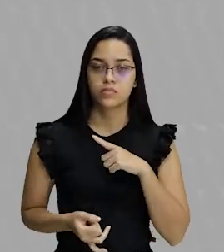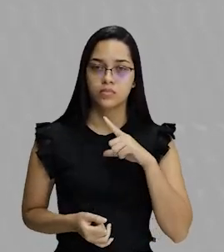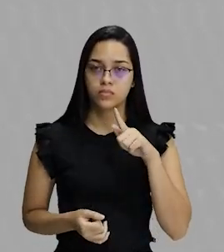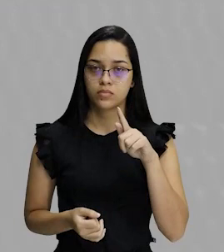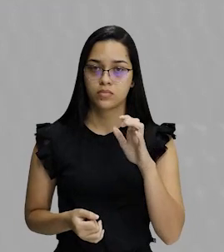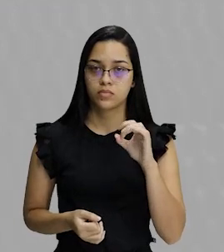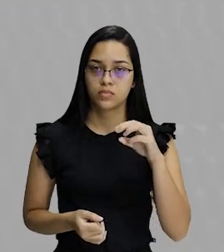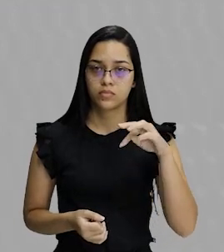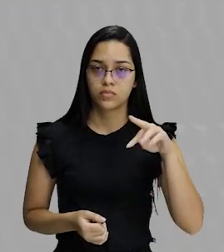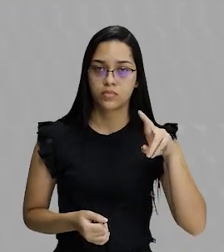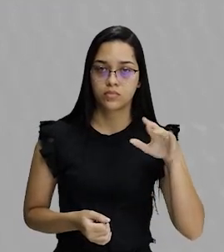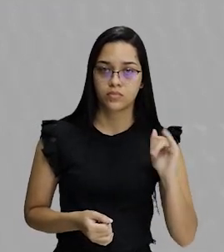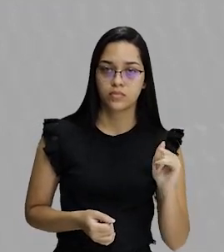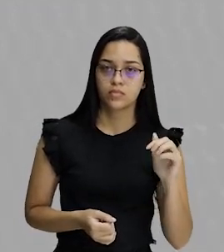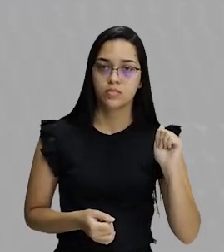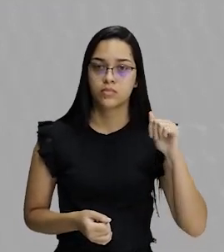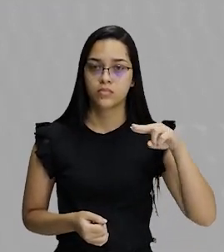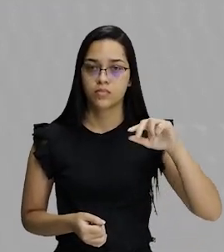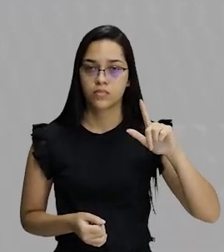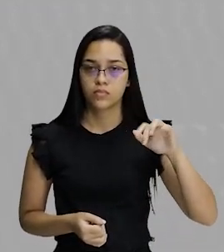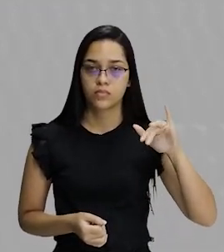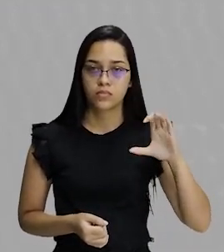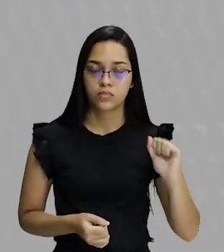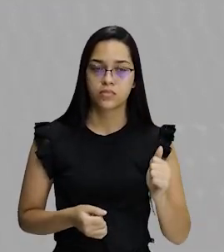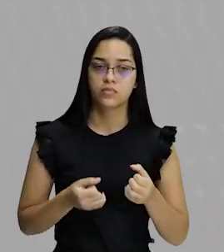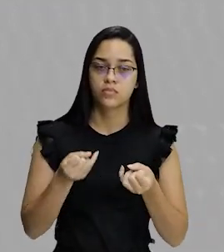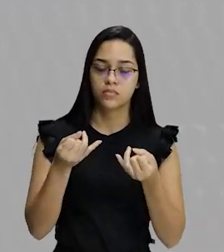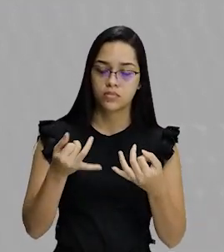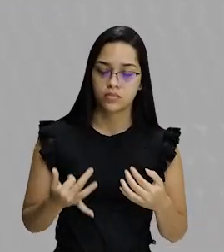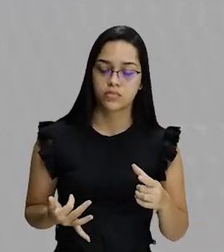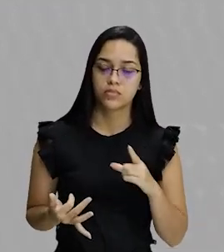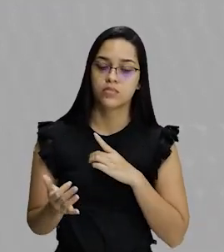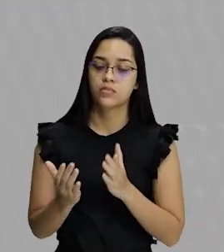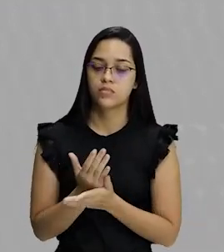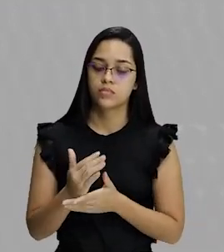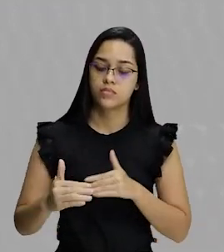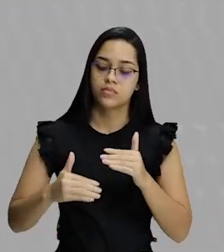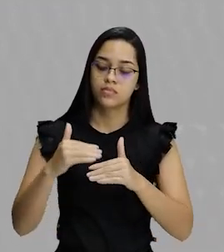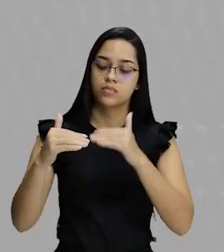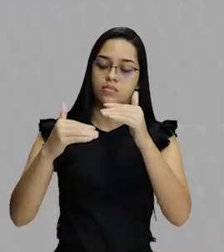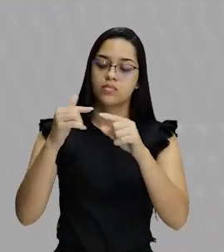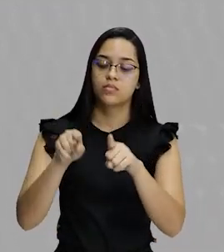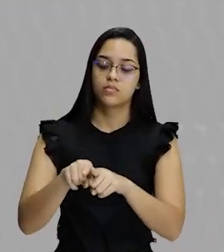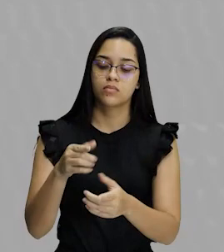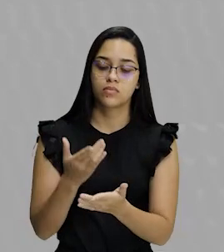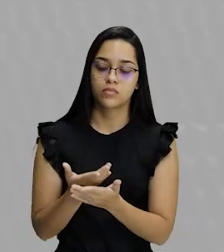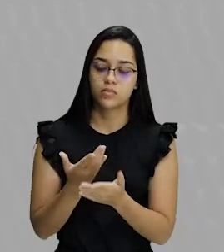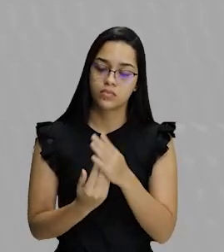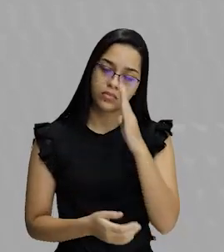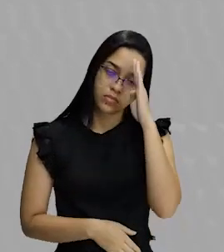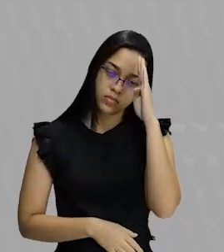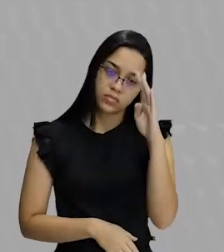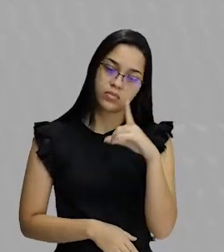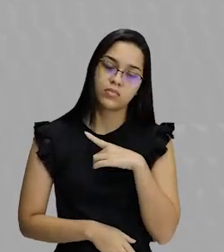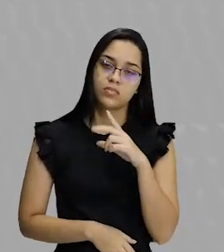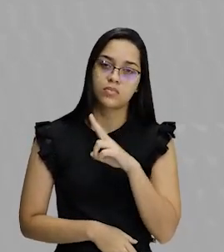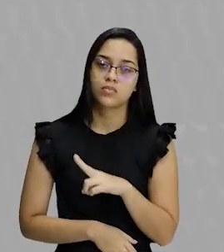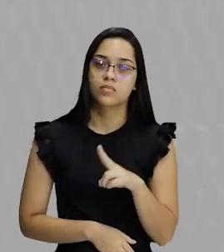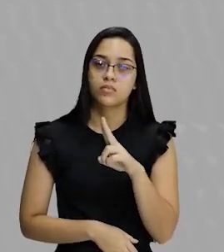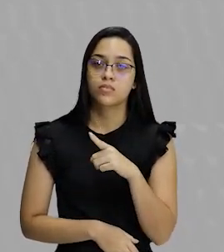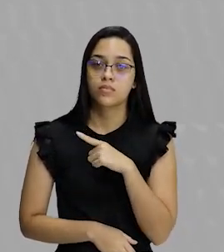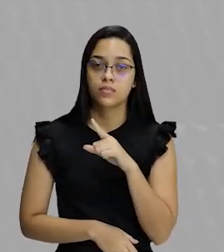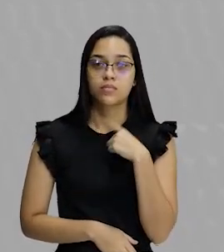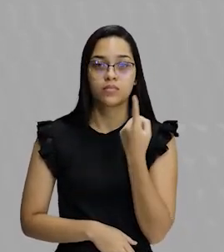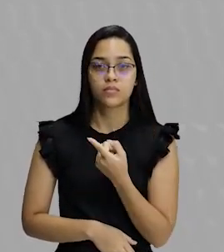geometria analítica, né? Começamos, né, engatinhando ainda o processo, estudamos o principal instrumento, né, que